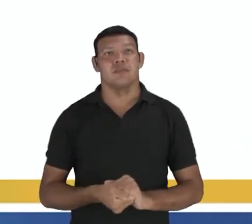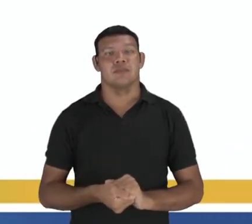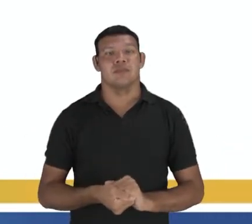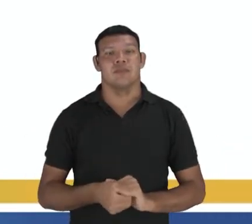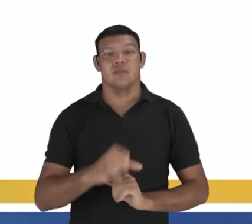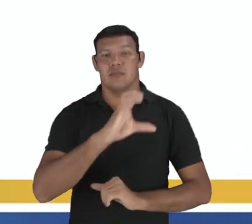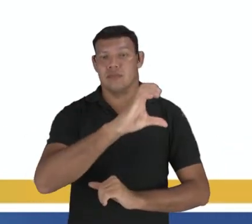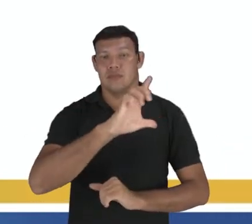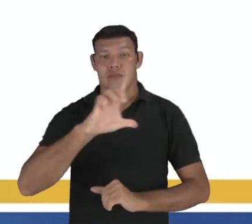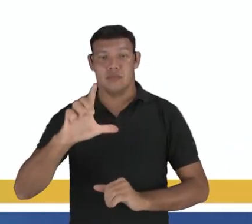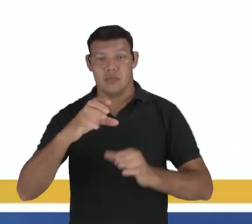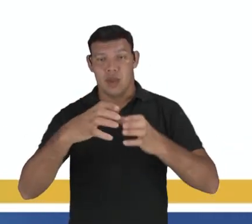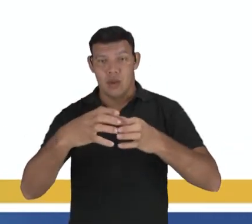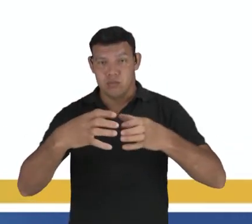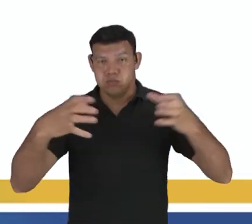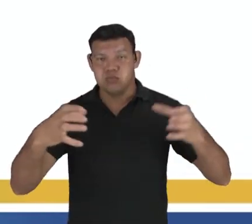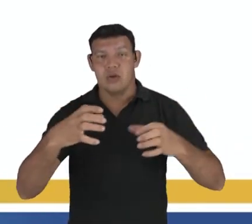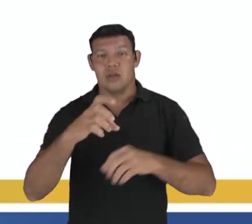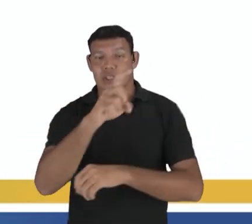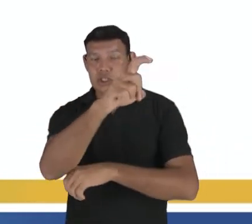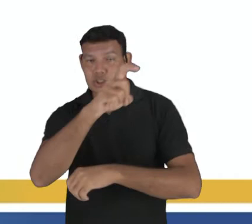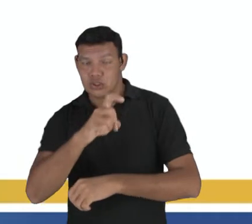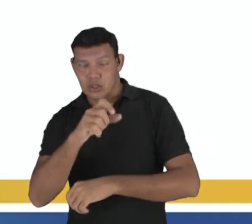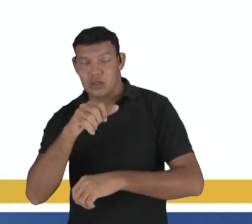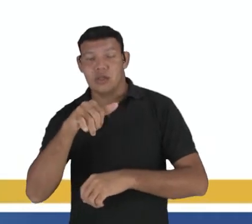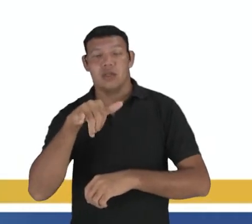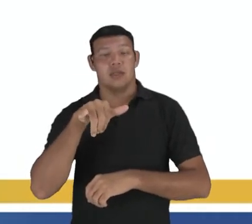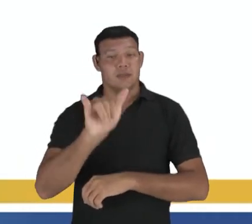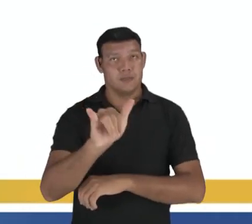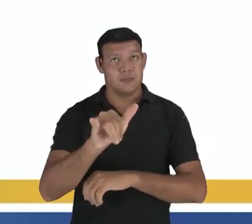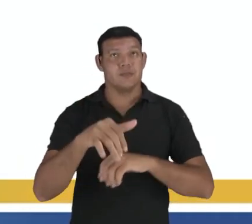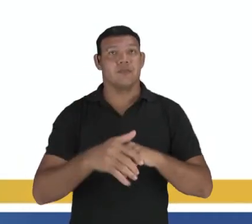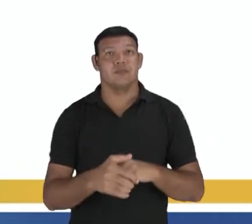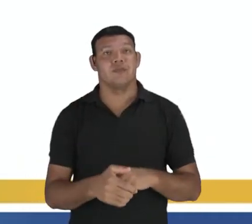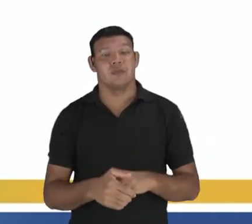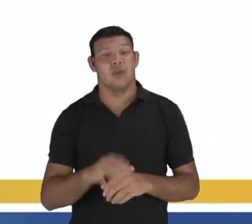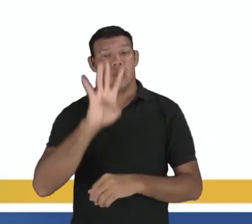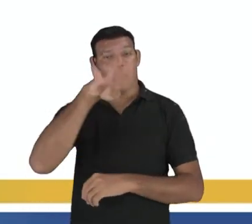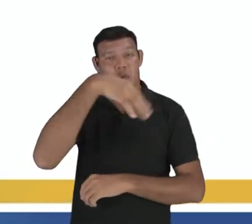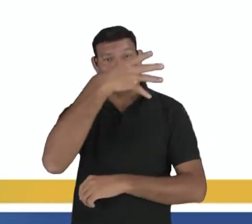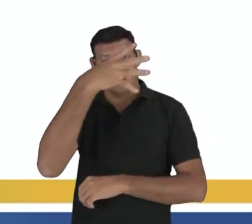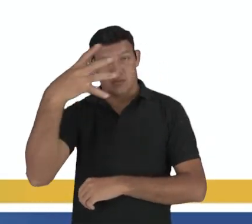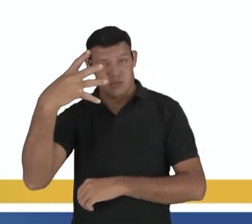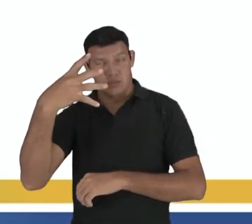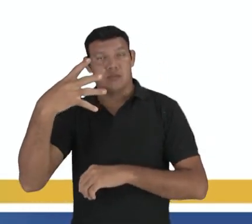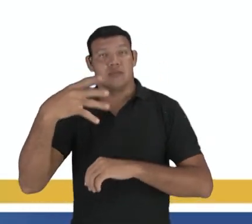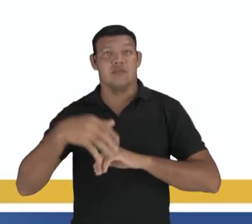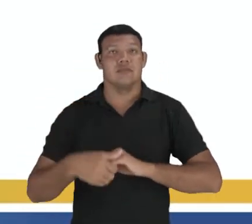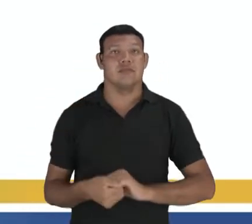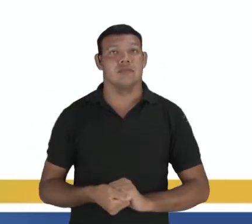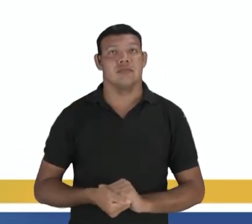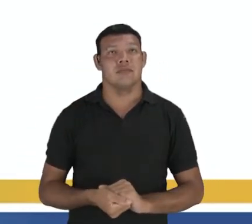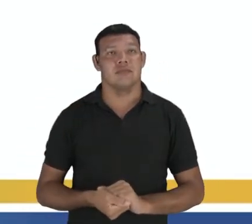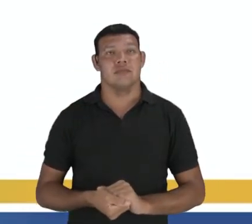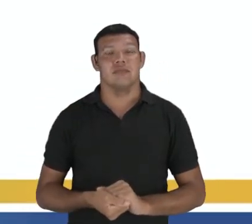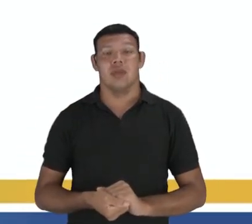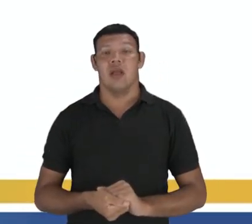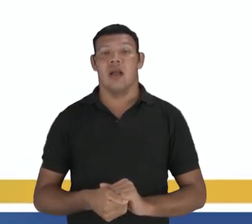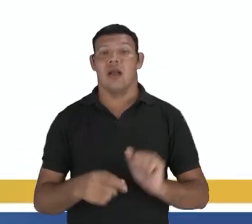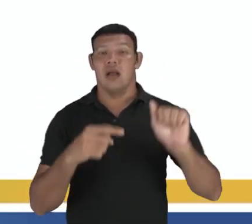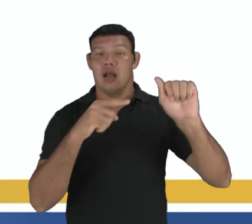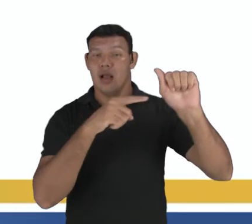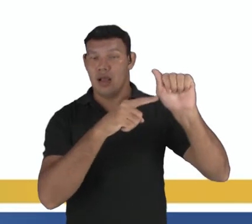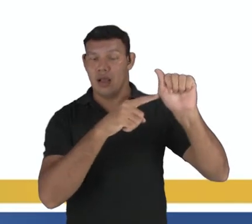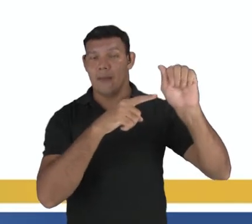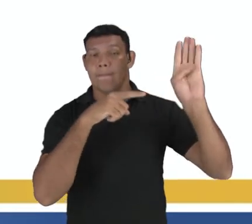seguinte: classifique as grandezas x e y dos quadros abaixo da atividade A e da atividade